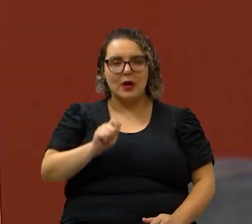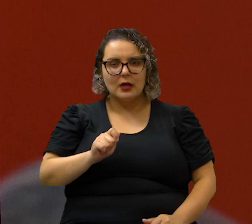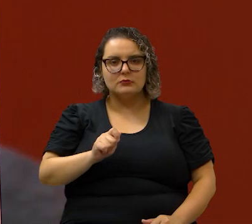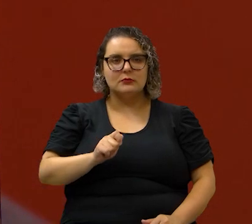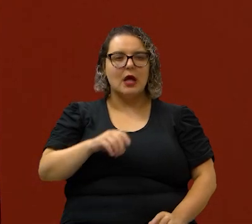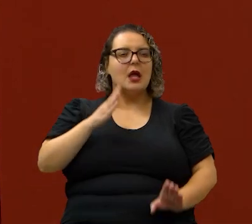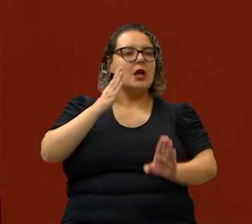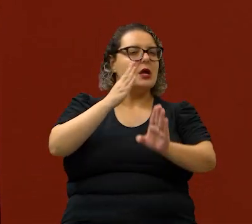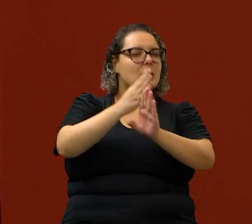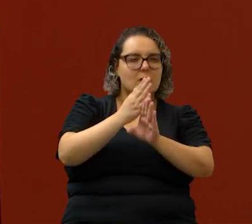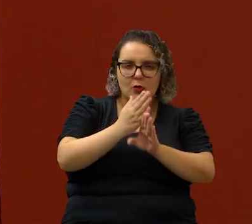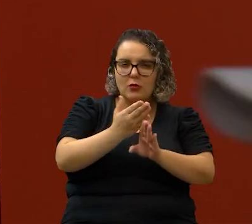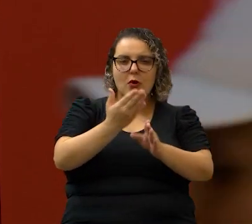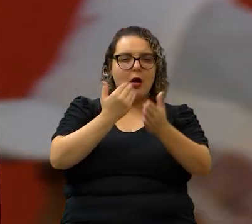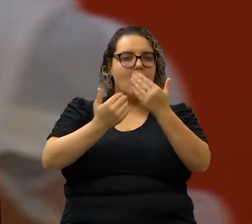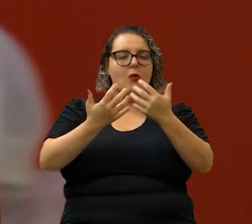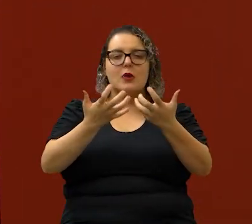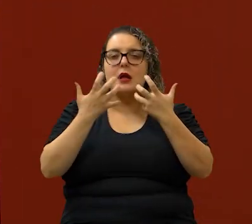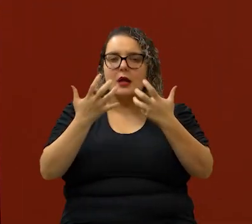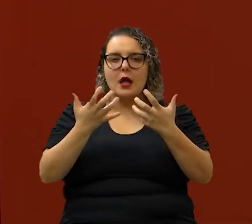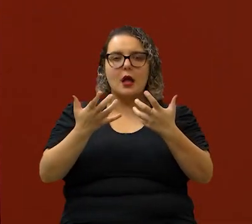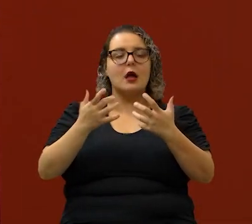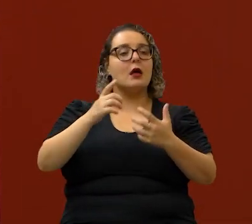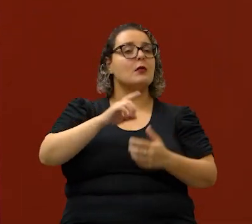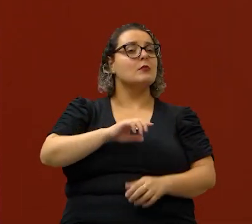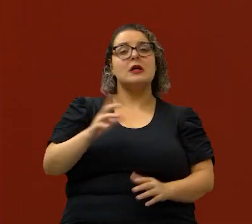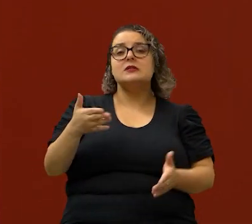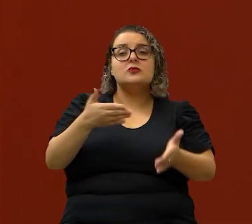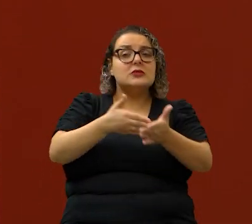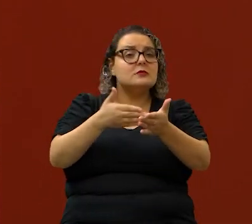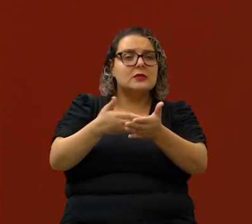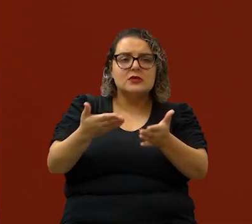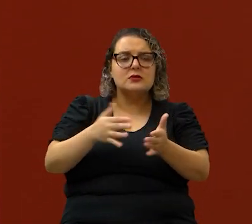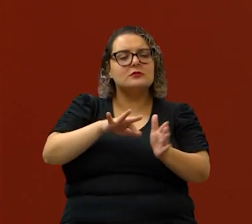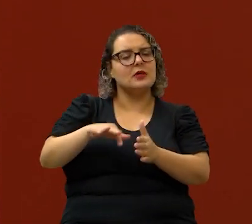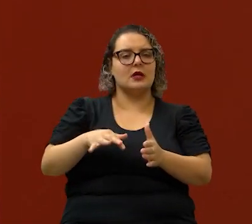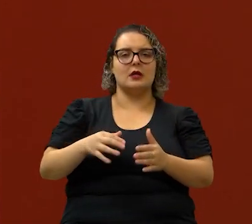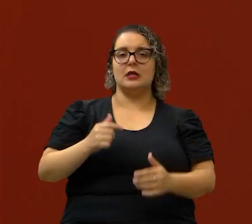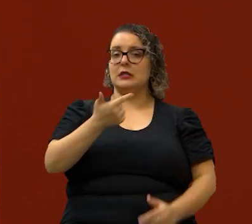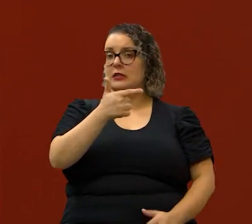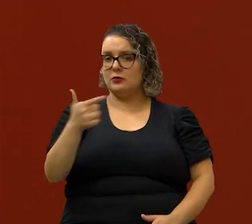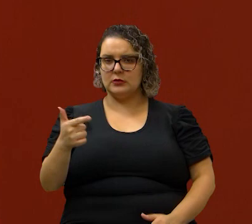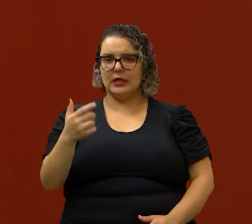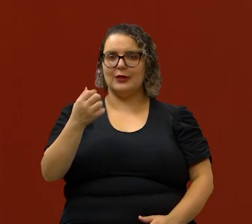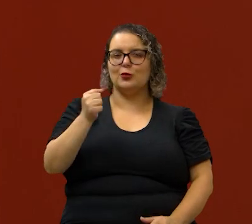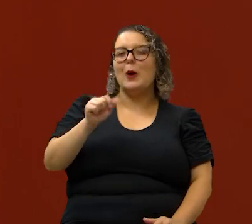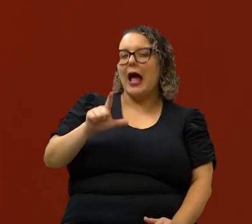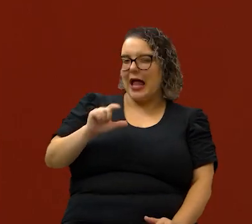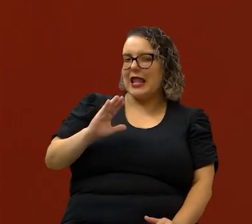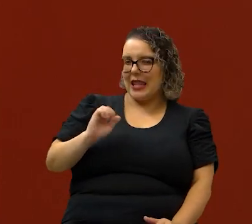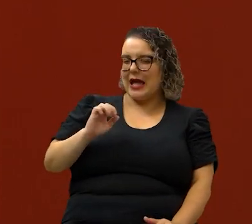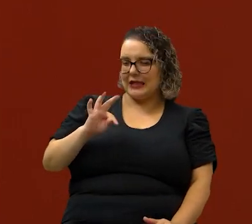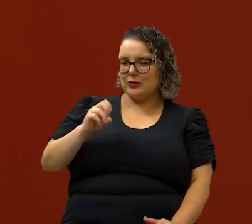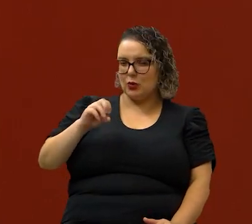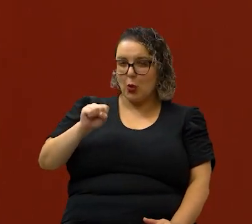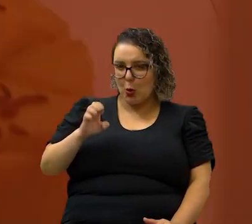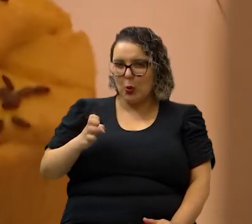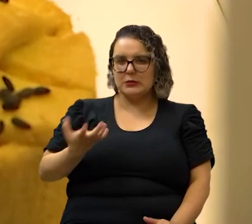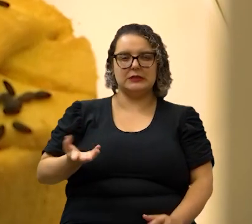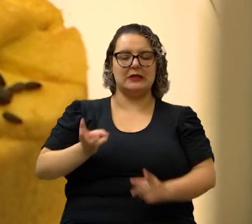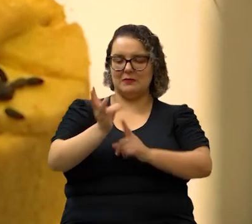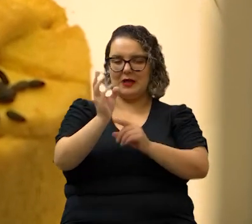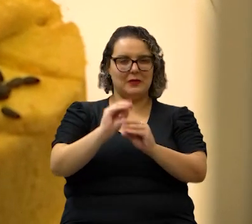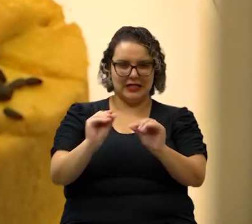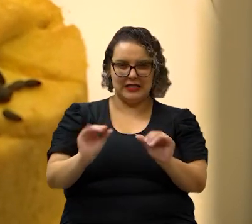que elas querem comer, mas sem açúcar, com farinhas que elas podem consumir e sem a lactose. Então, eu venho desenvolvendo